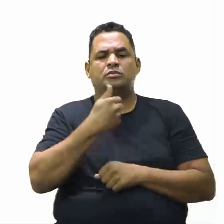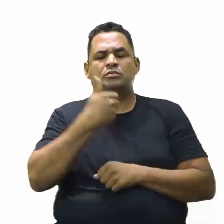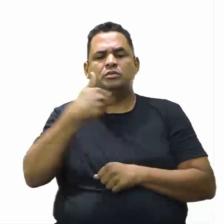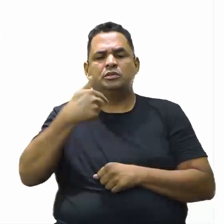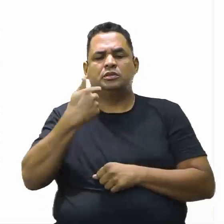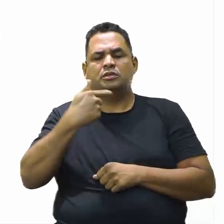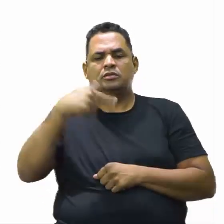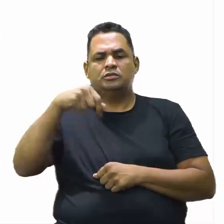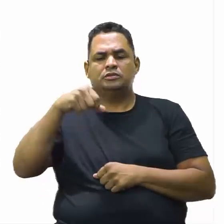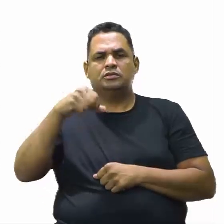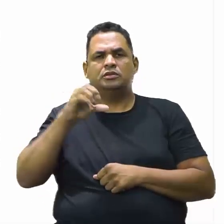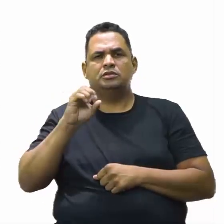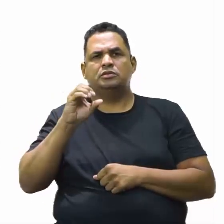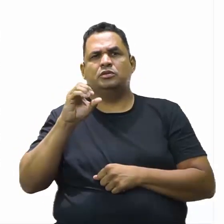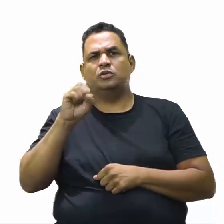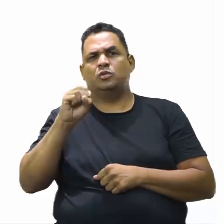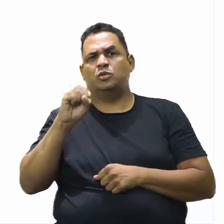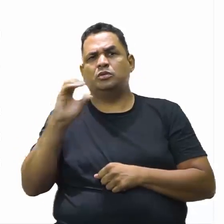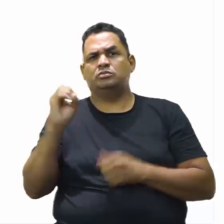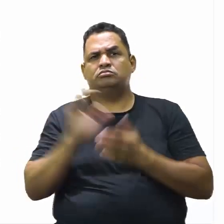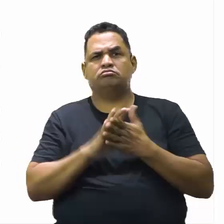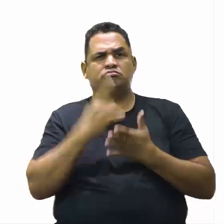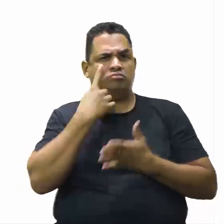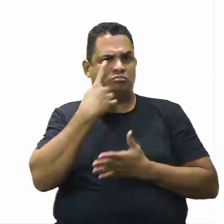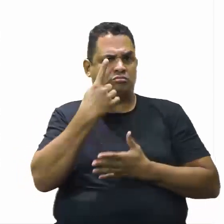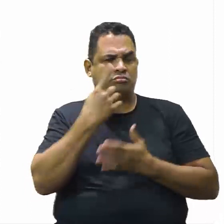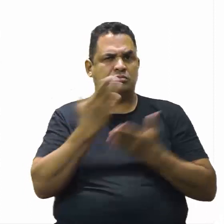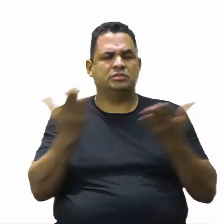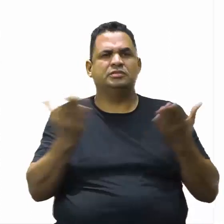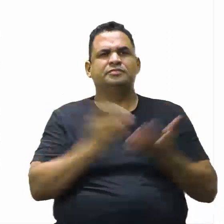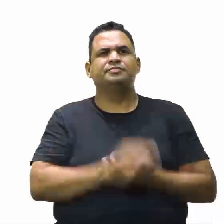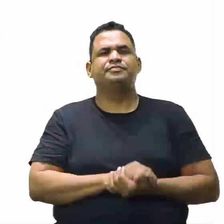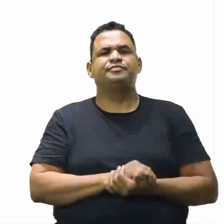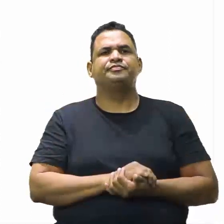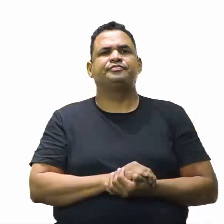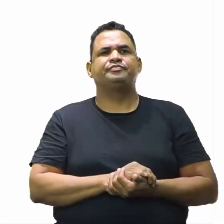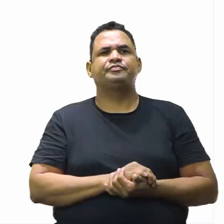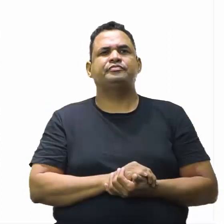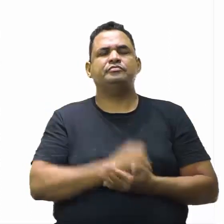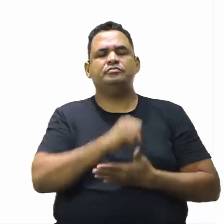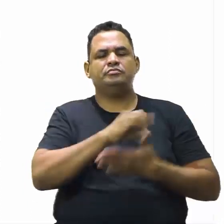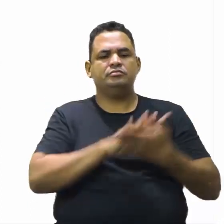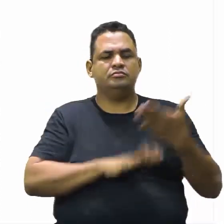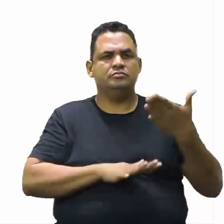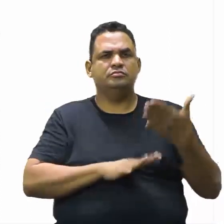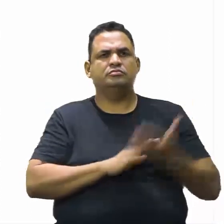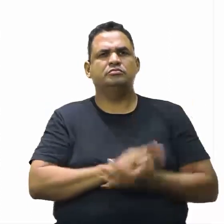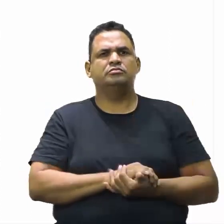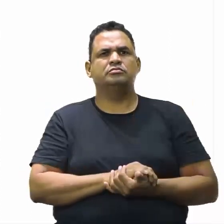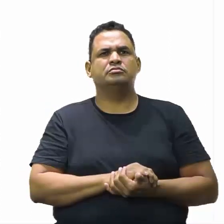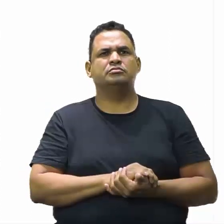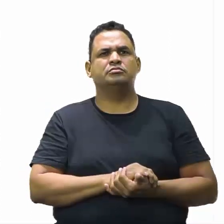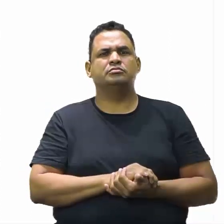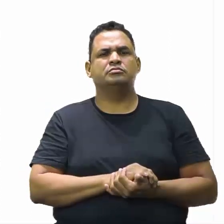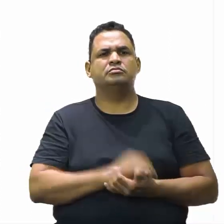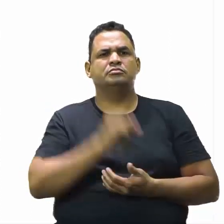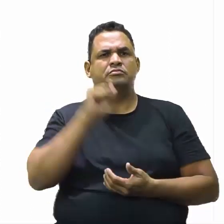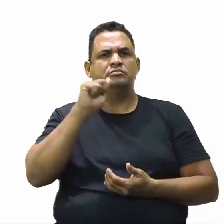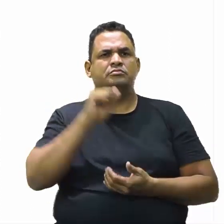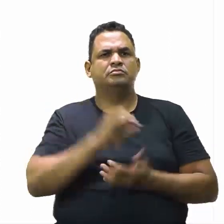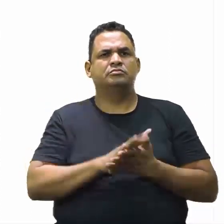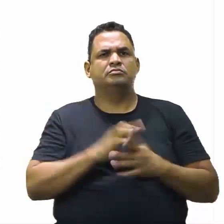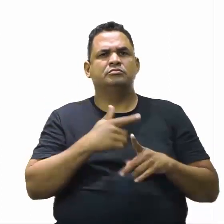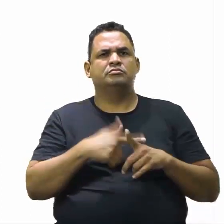o que a gente conseguiu observar aqui no estado de Rondônia? Vamos para alternativas. Alternativa A,